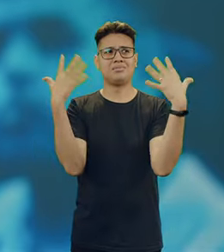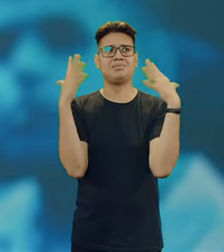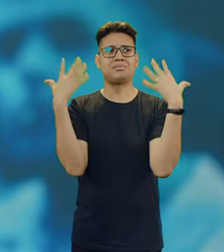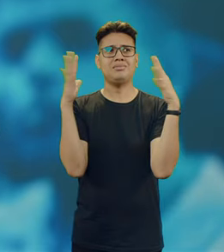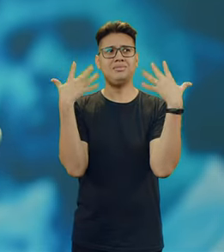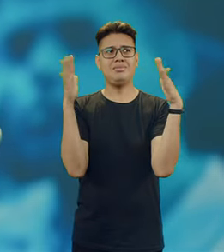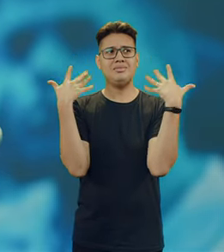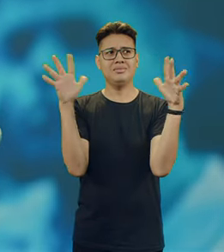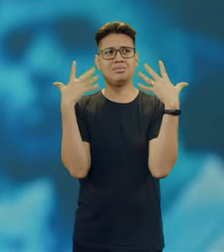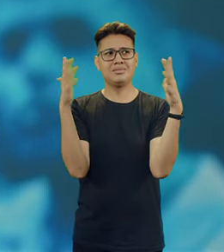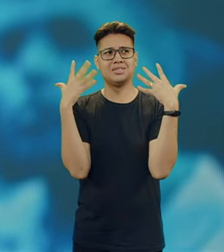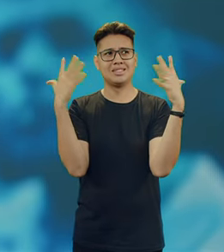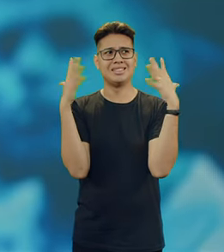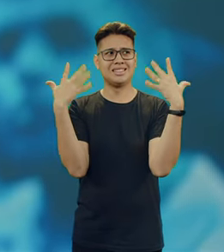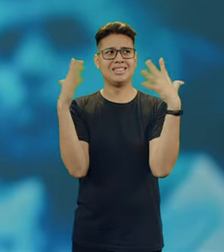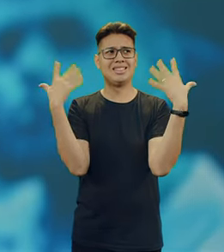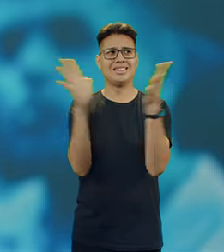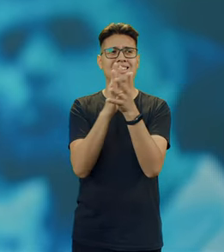Aleluia.